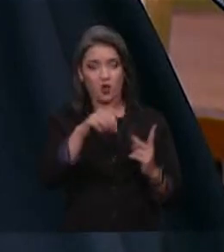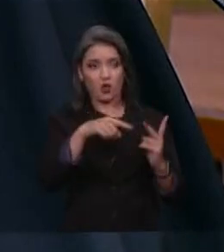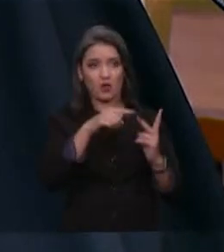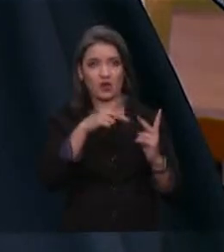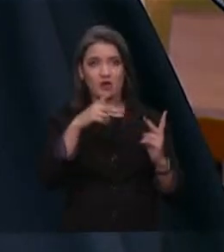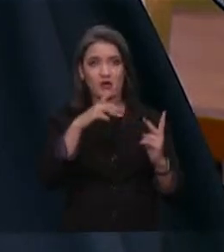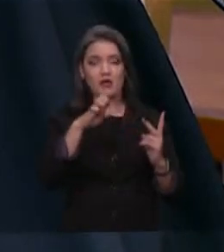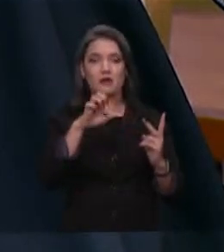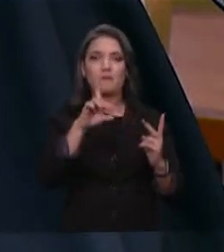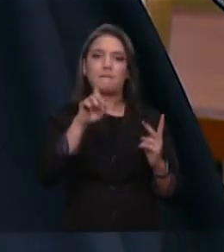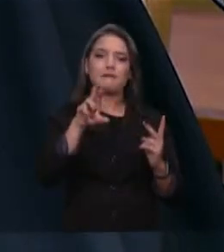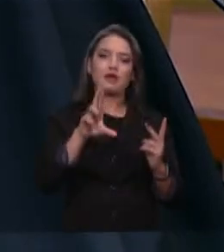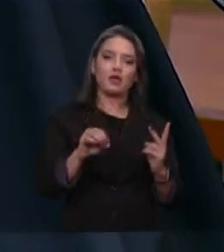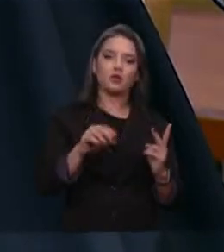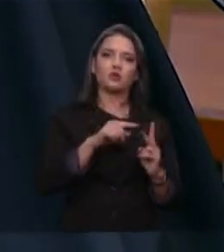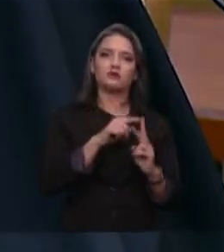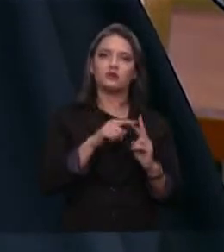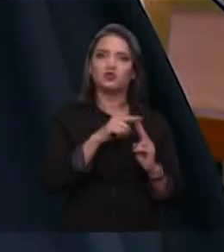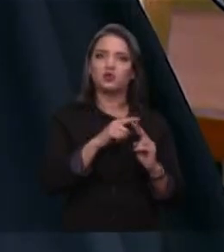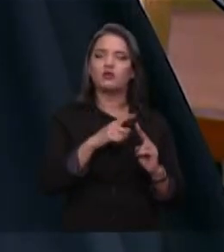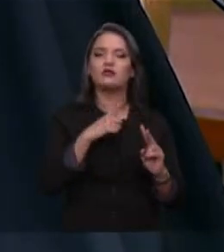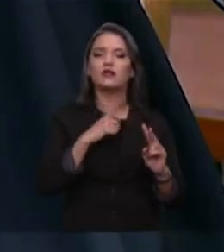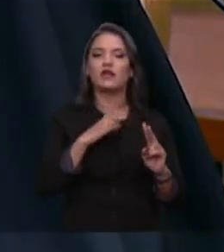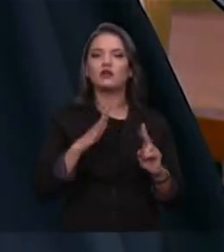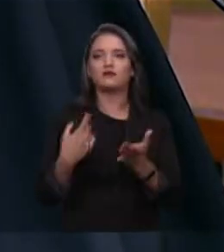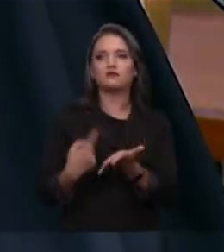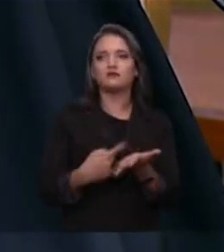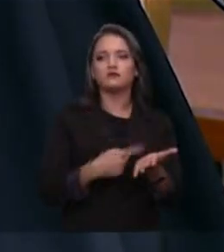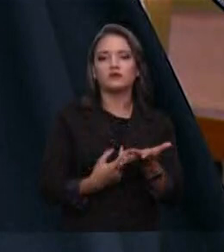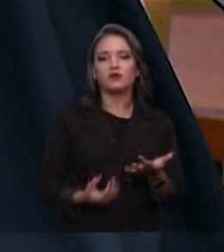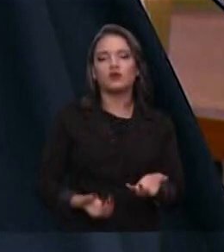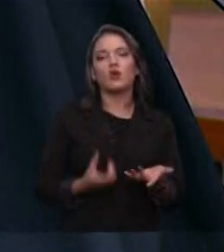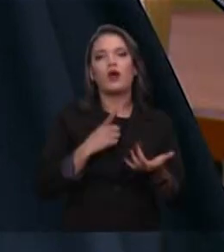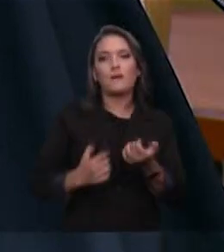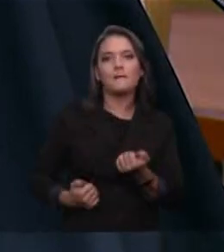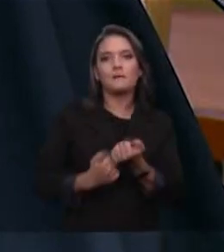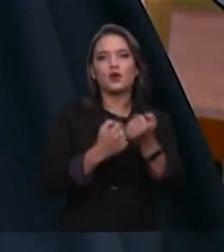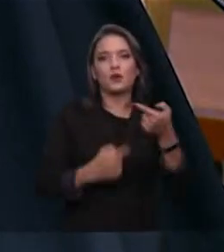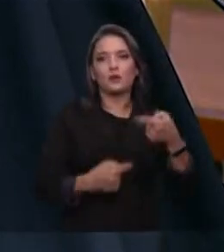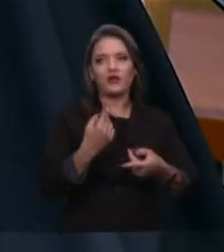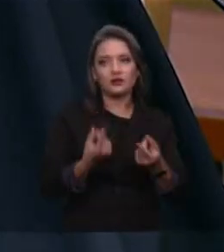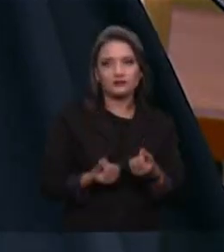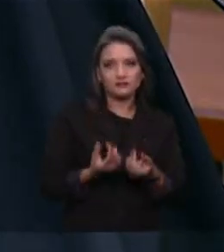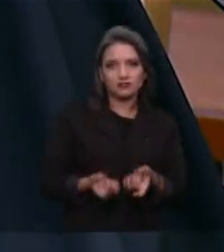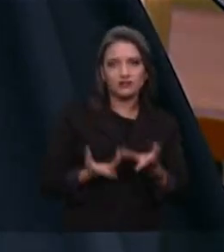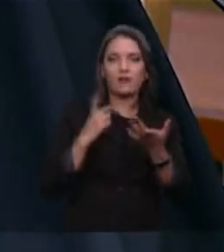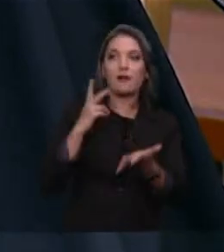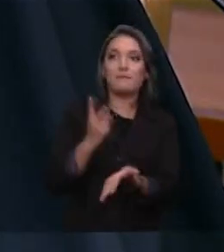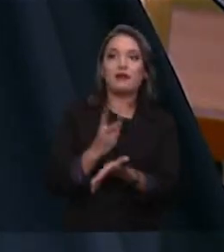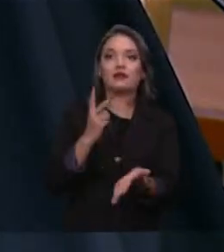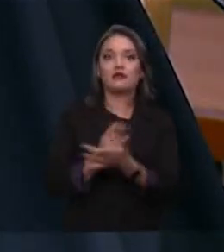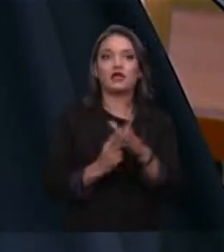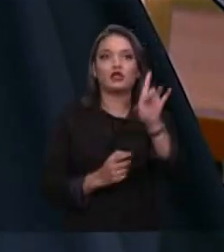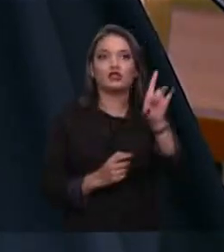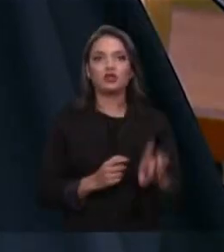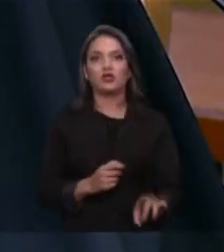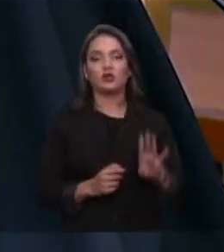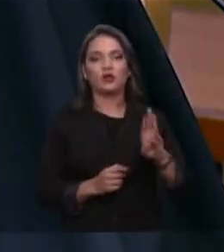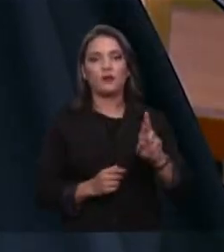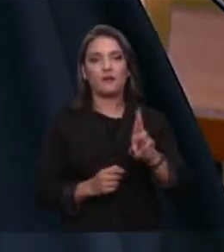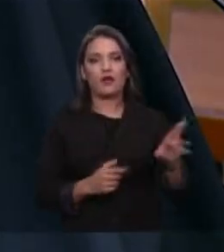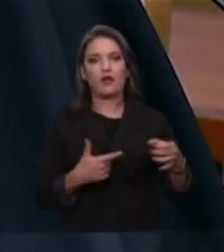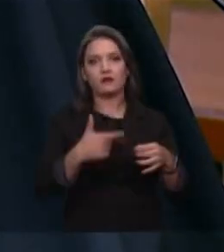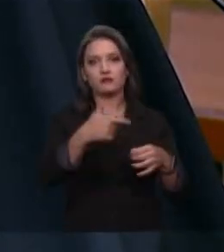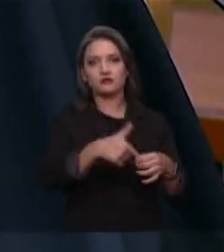Pedro Paulo Bergamaschi de Leone Ramos tivessem negociado a venda de apoio político para manutenção de dirigentes na BR Distribuidora S.A. com